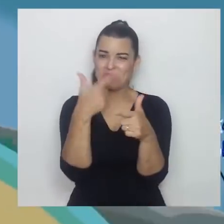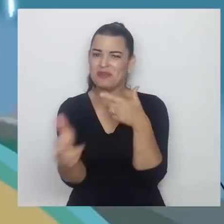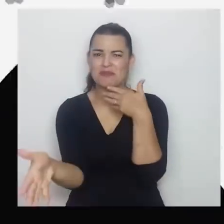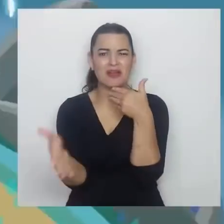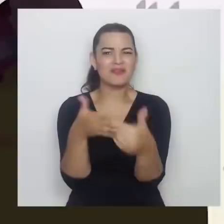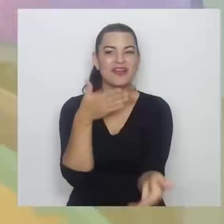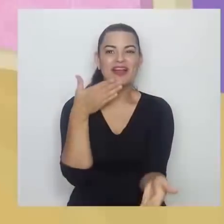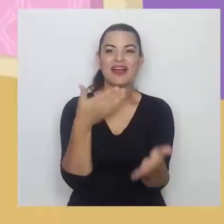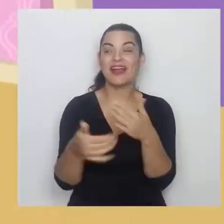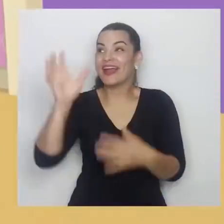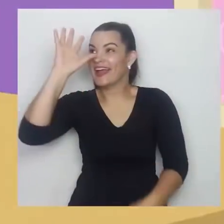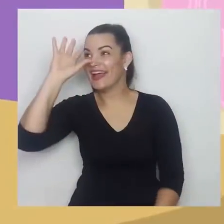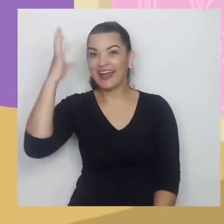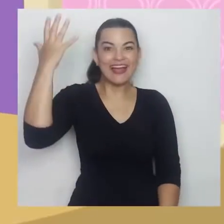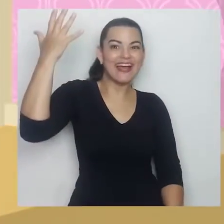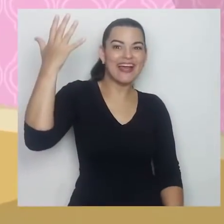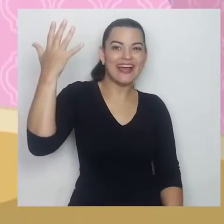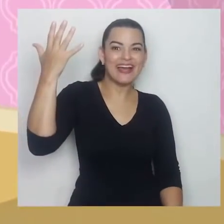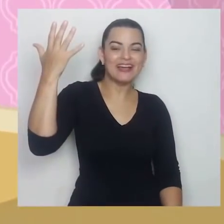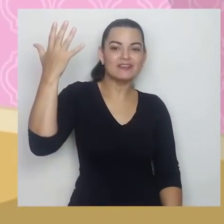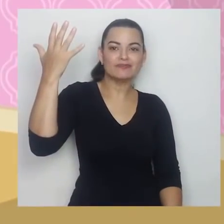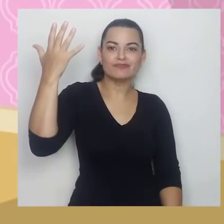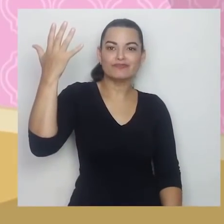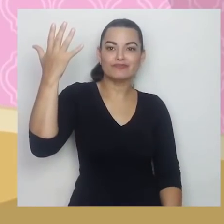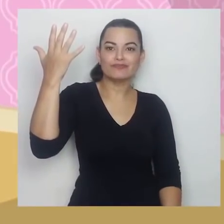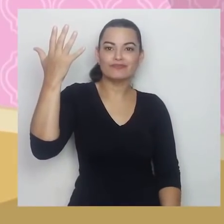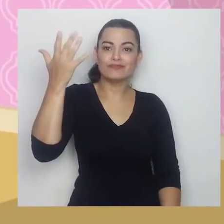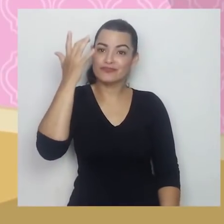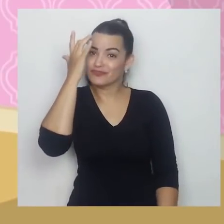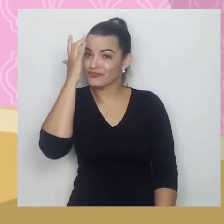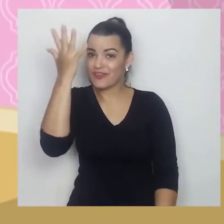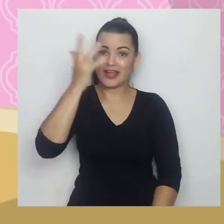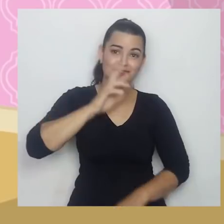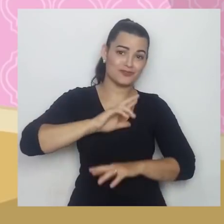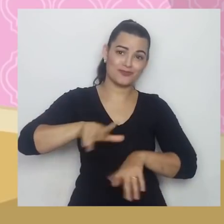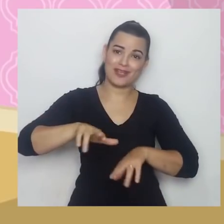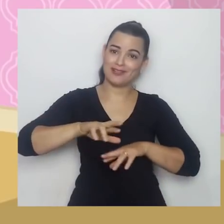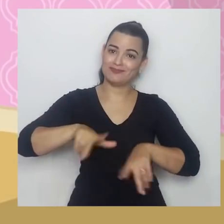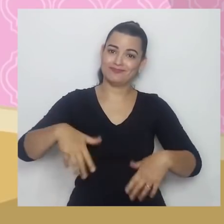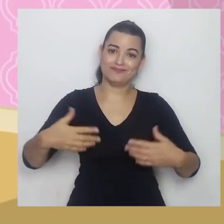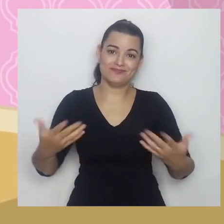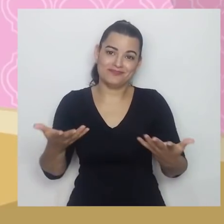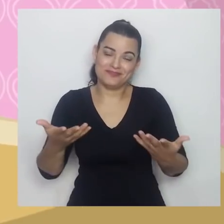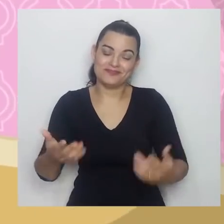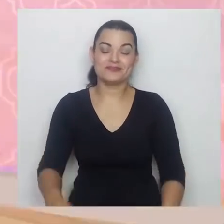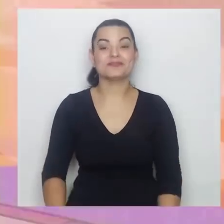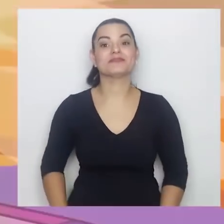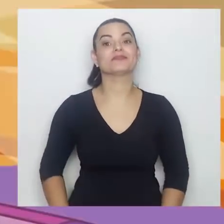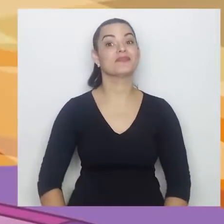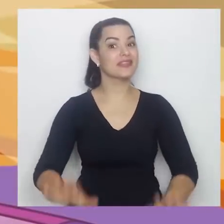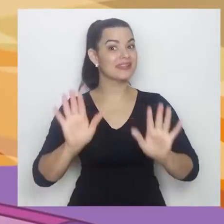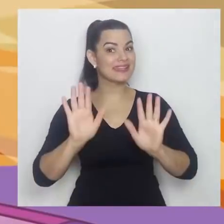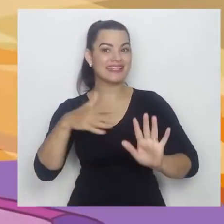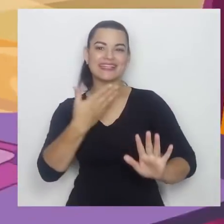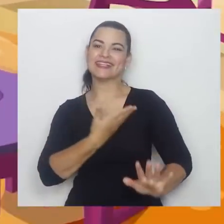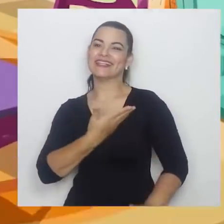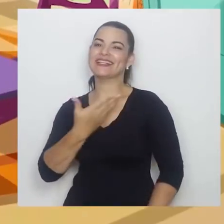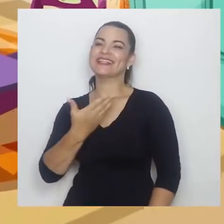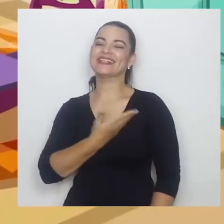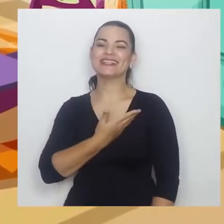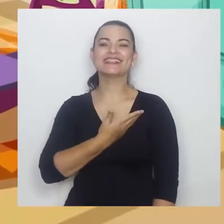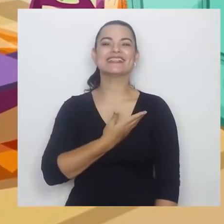Resolver qualquer problema não é tão fácil assim, mas